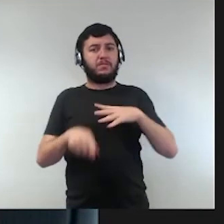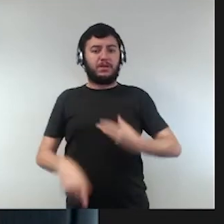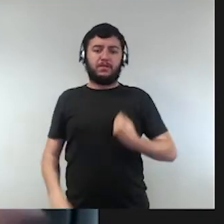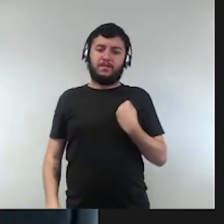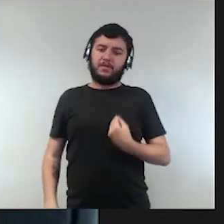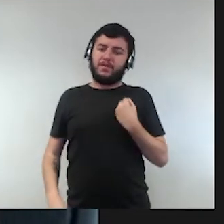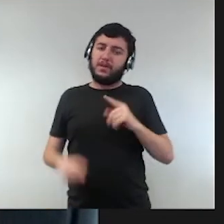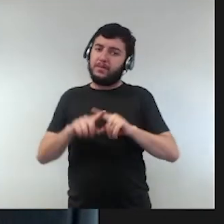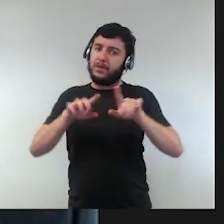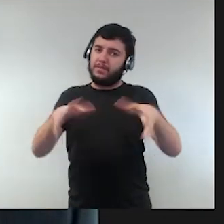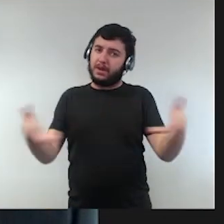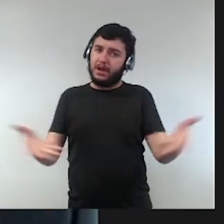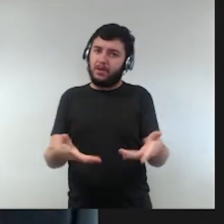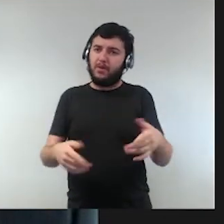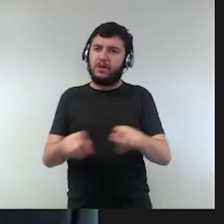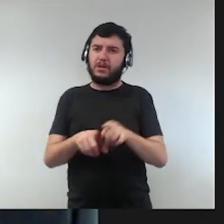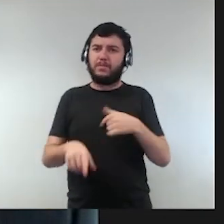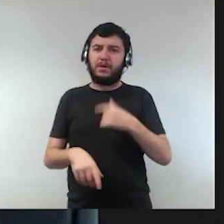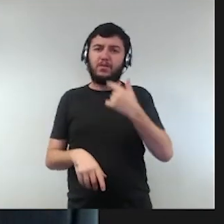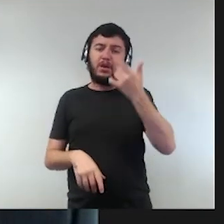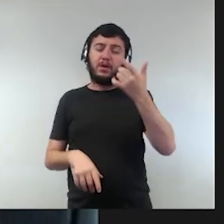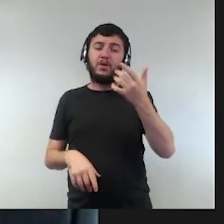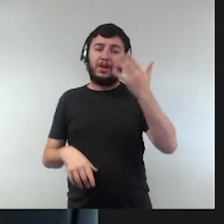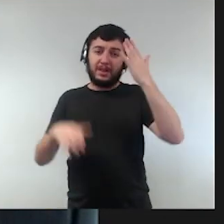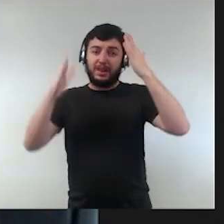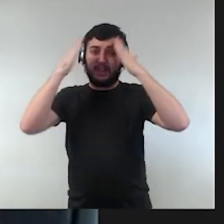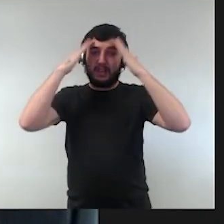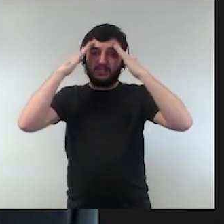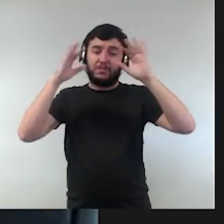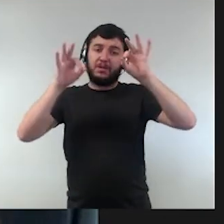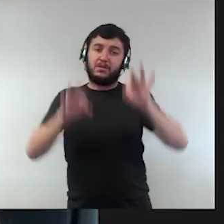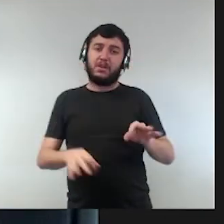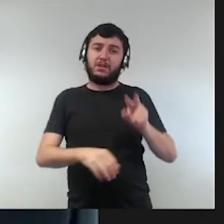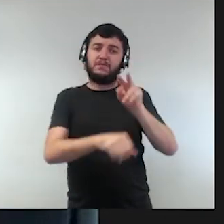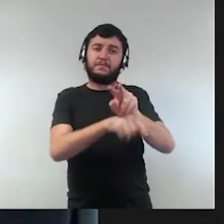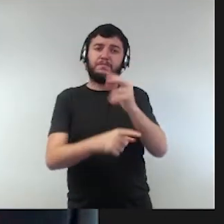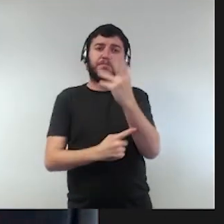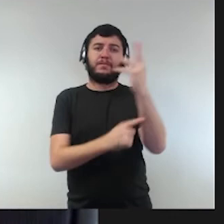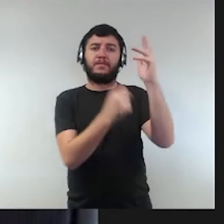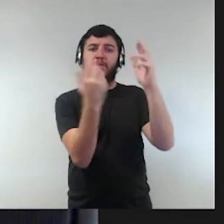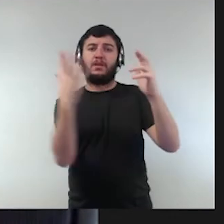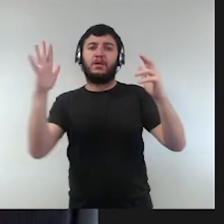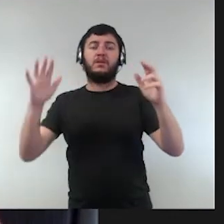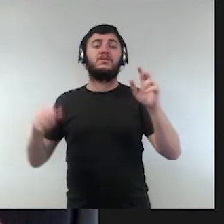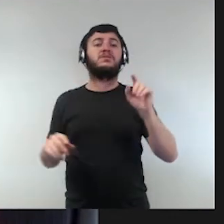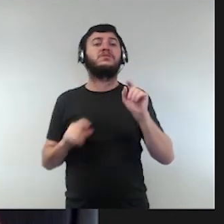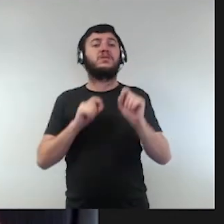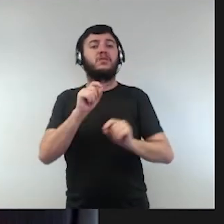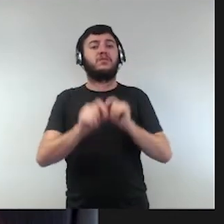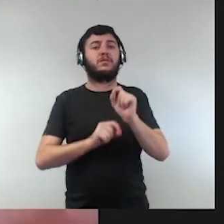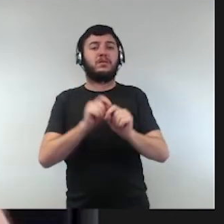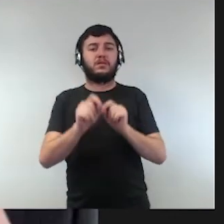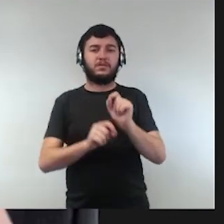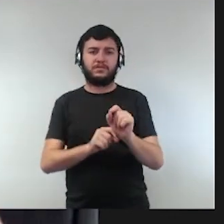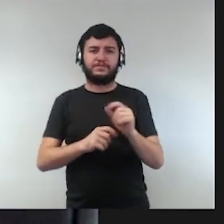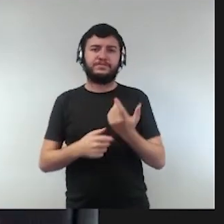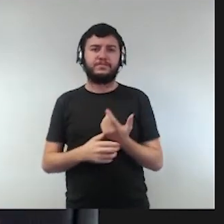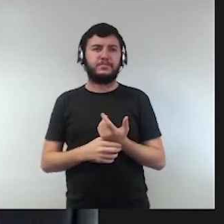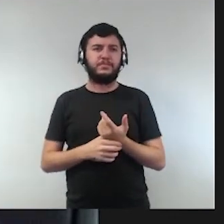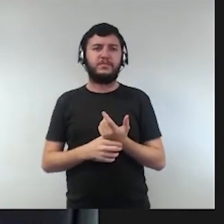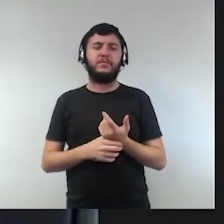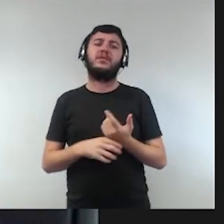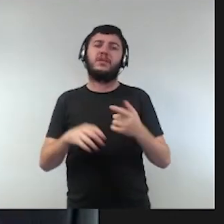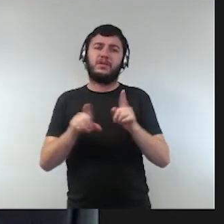opto, né, e tenho esse entendimento de preservação ambiental, porque não fosse, inclusive, pelos zoos, inúmeras espécies já